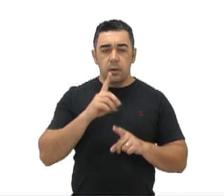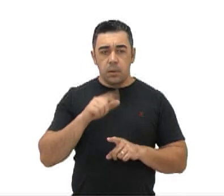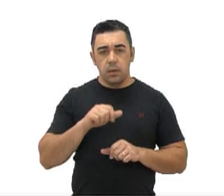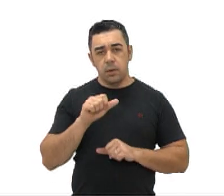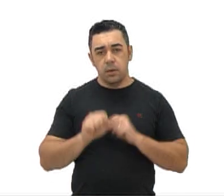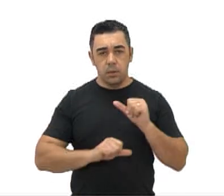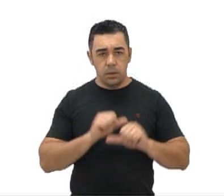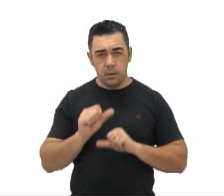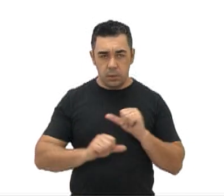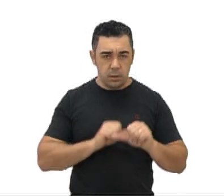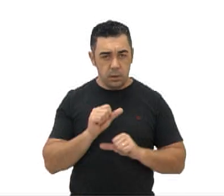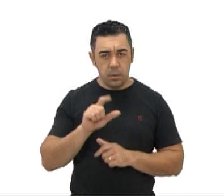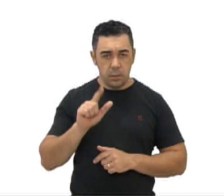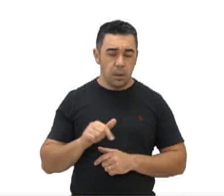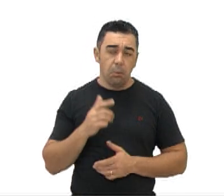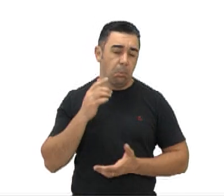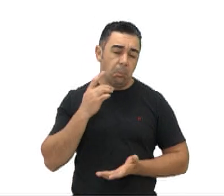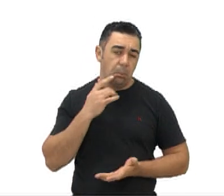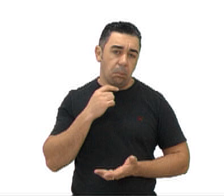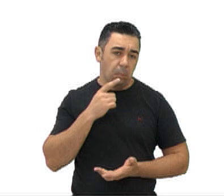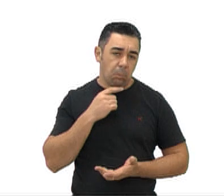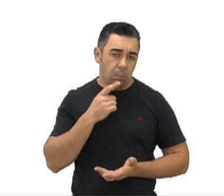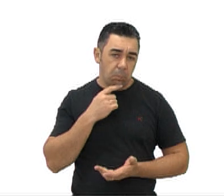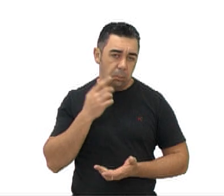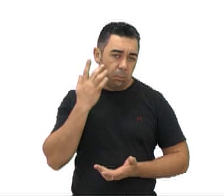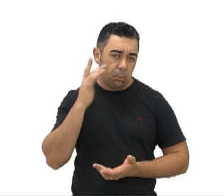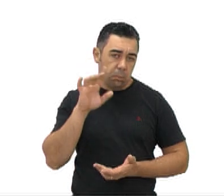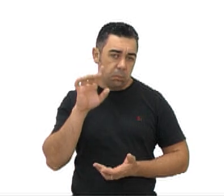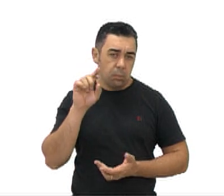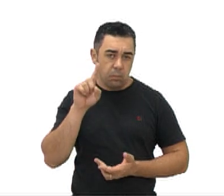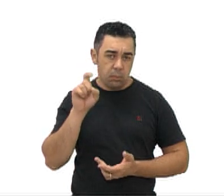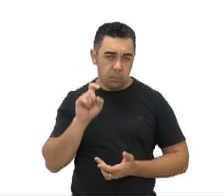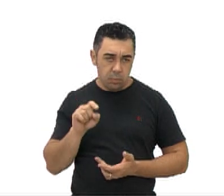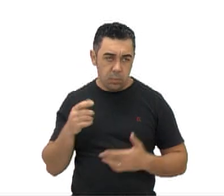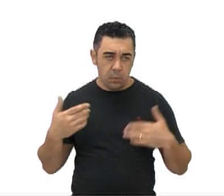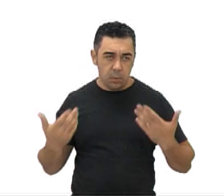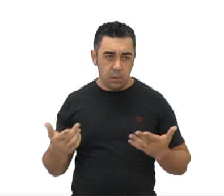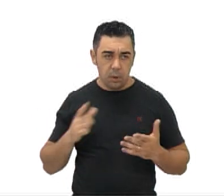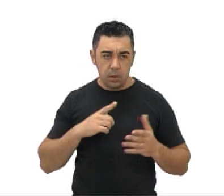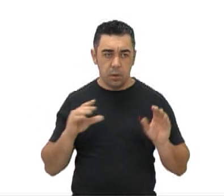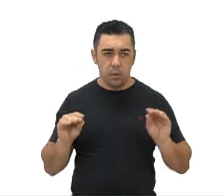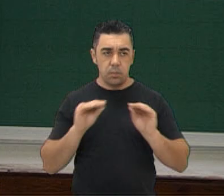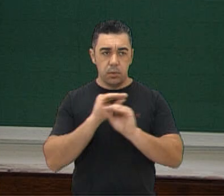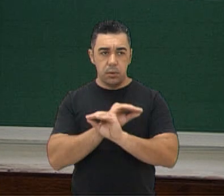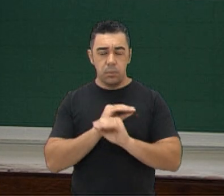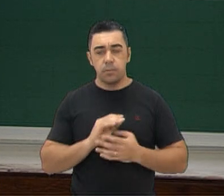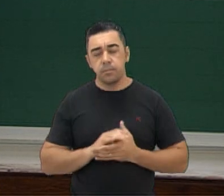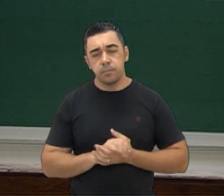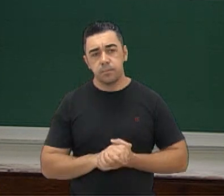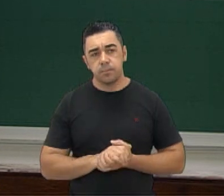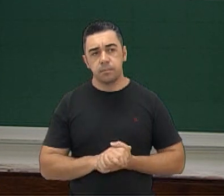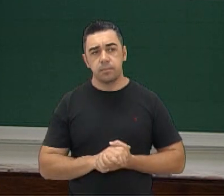variam, ele é o termo desconhecido, ele é o valor desconhecido da sua expressão.